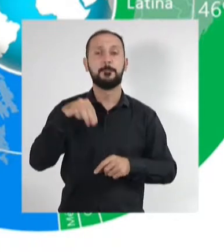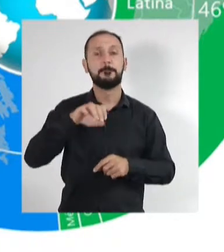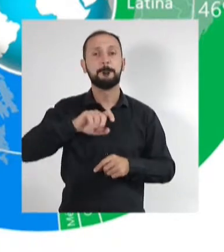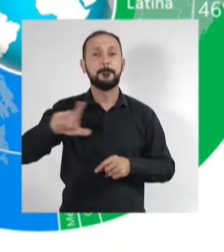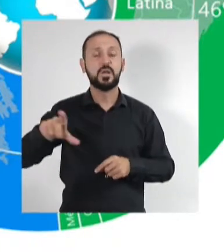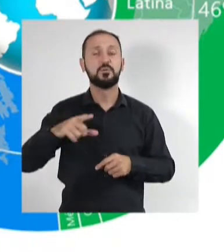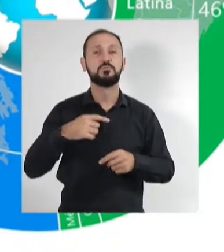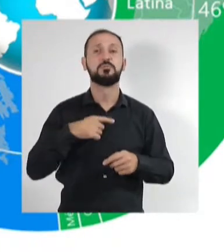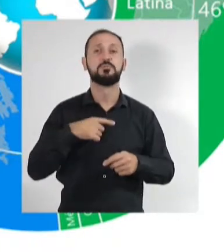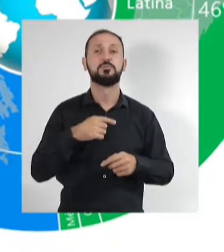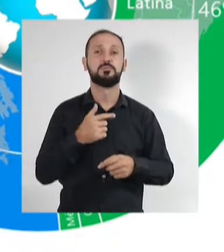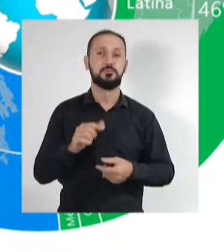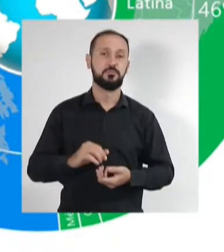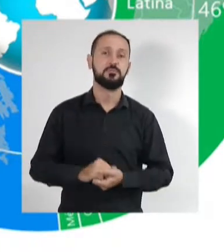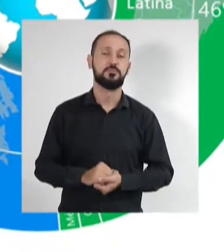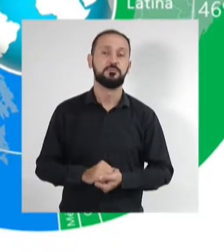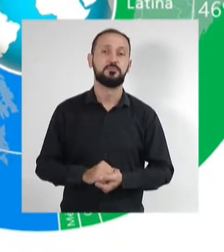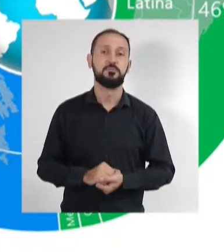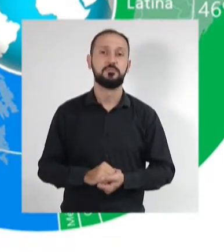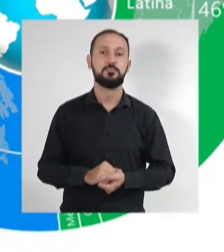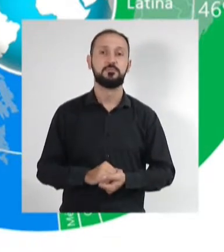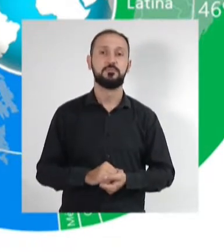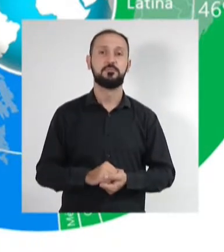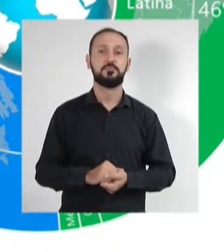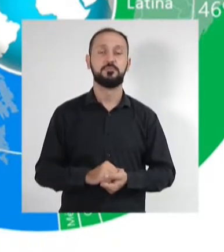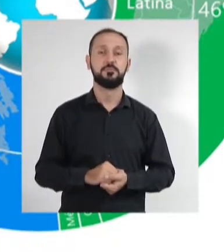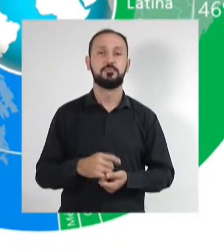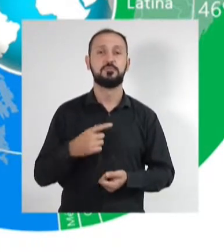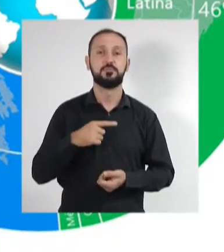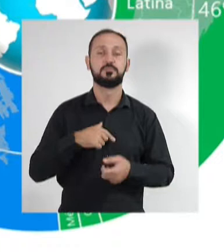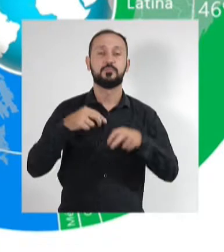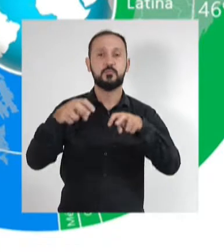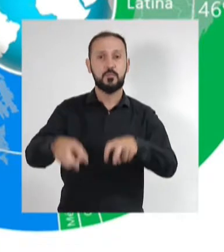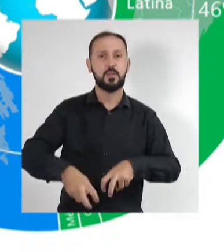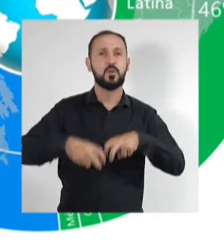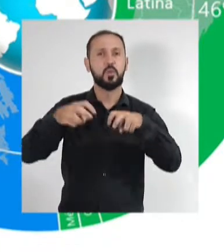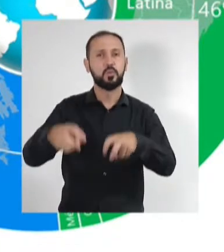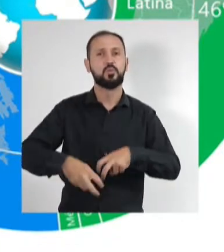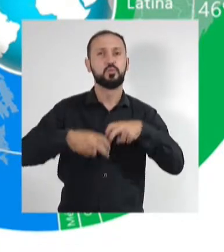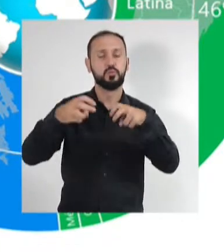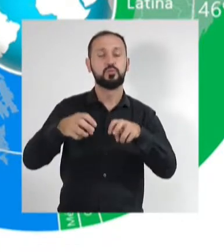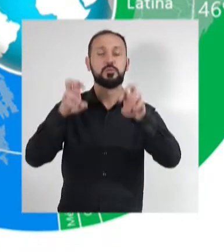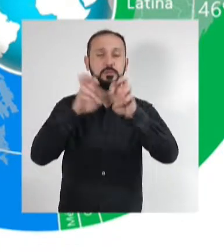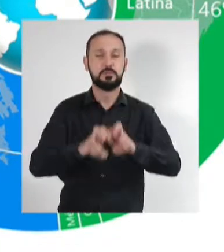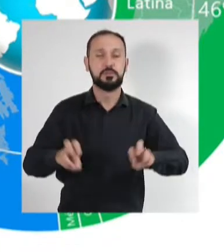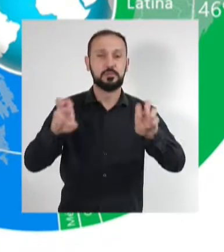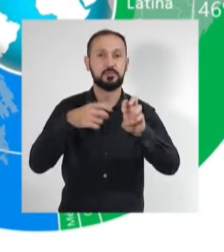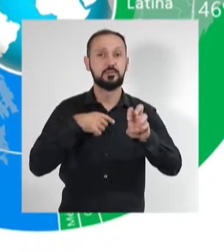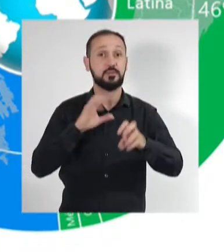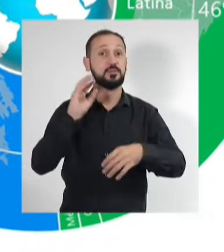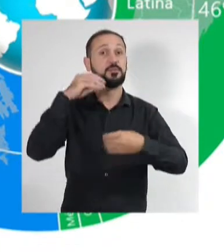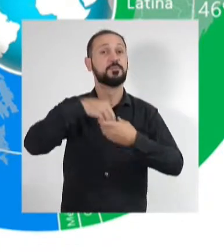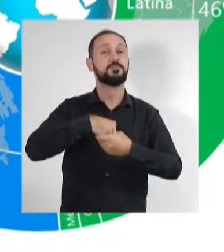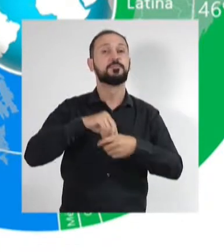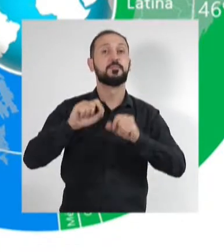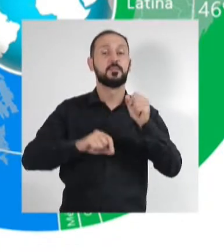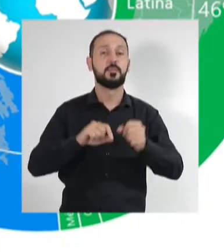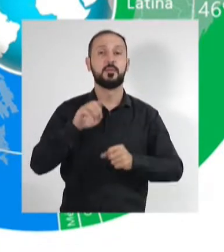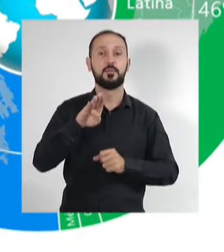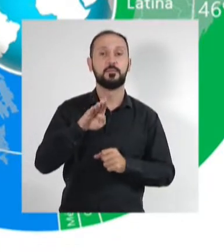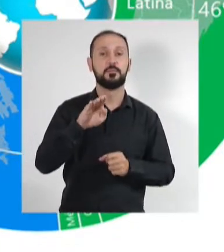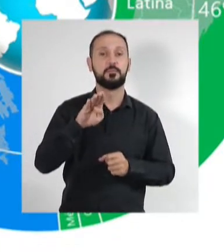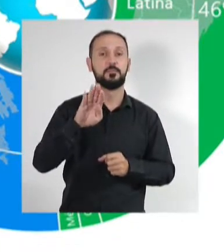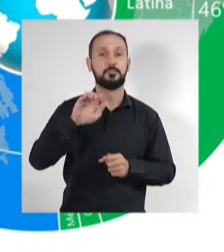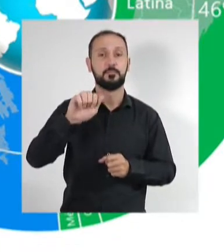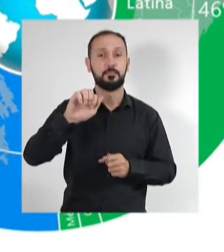parte de dados, a Optum. Dentro de agricultura digital, a gente tem uma alegria grande de ter dentro da Brascom a Bayer, que